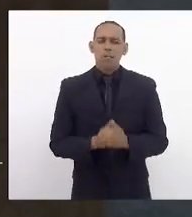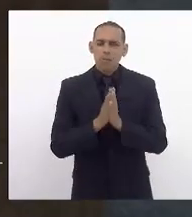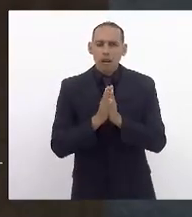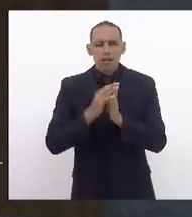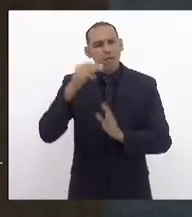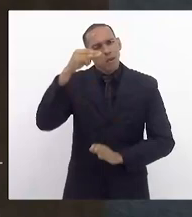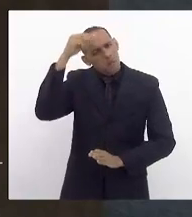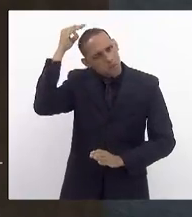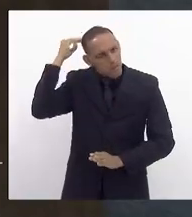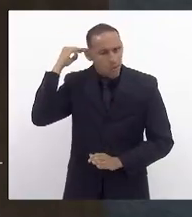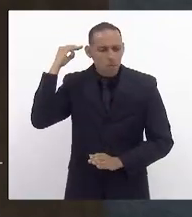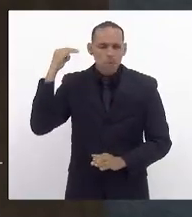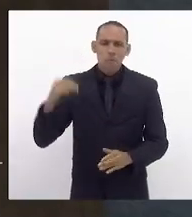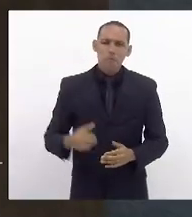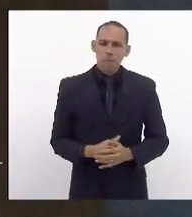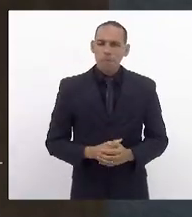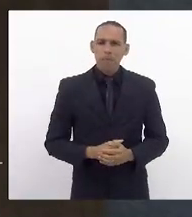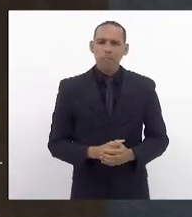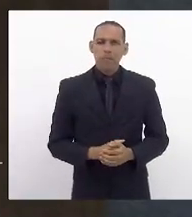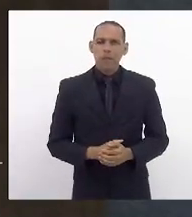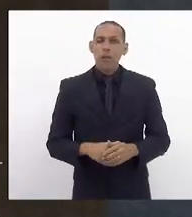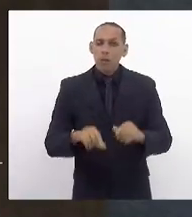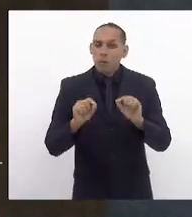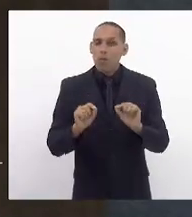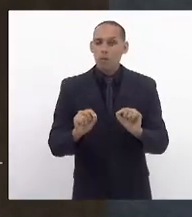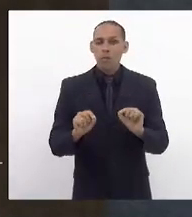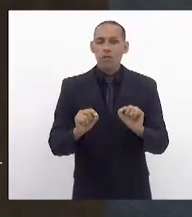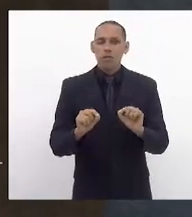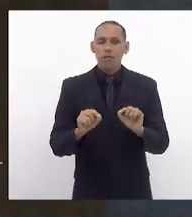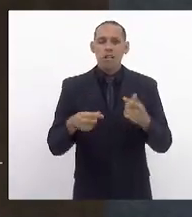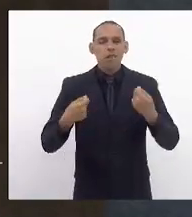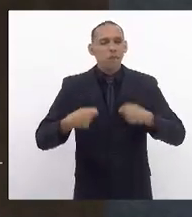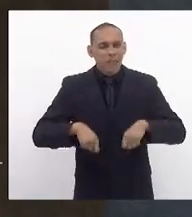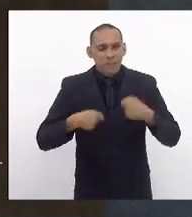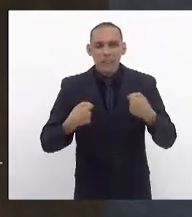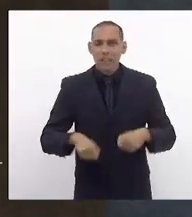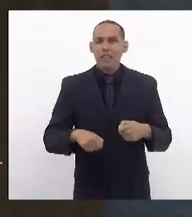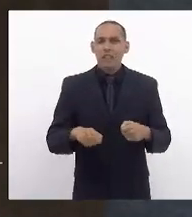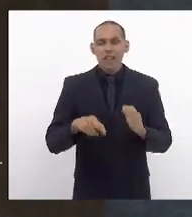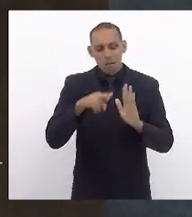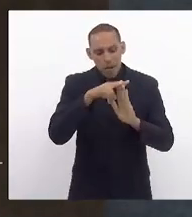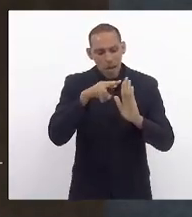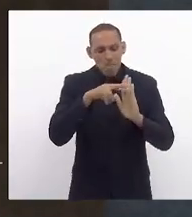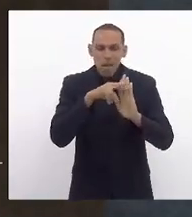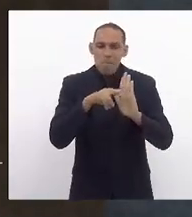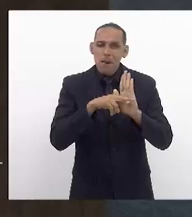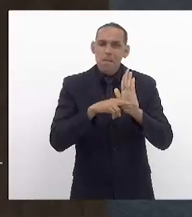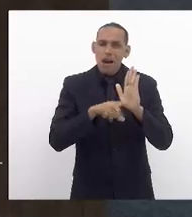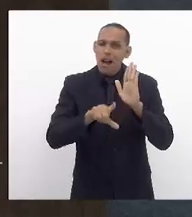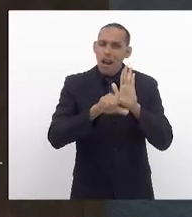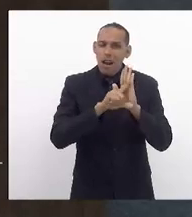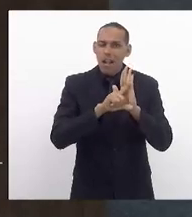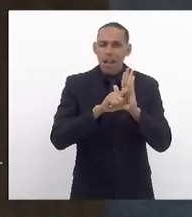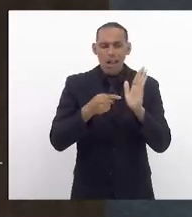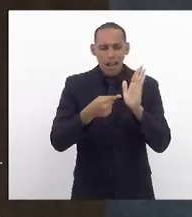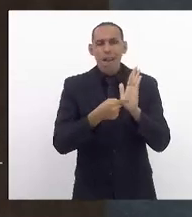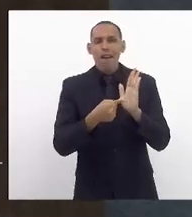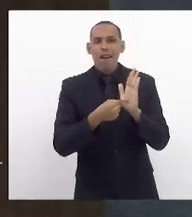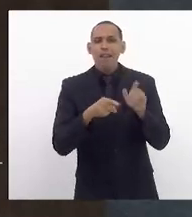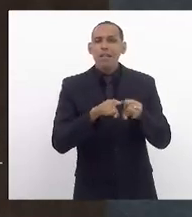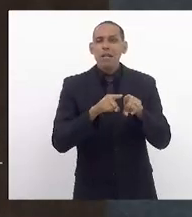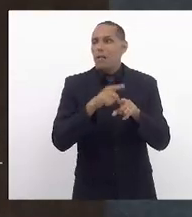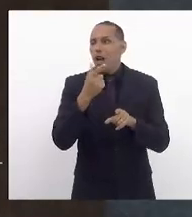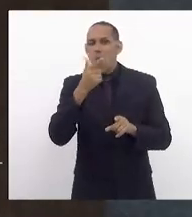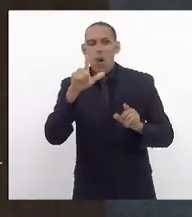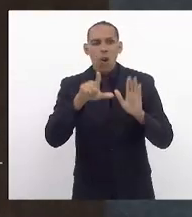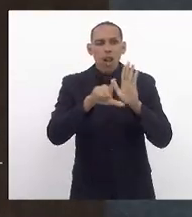Márcio Pacheco, que realmente haja regulamentação não só desta lei, deputado Márcio, mas de todas